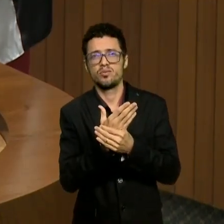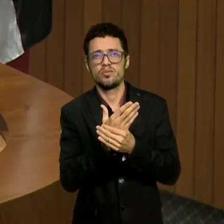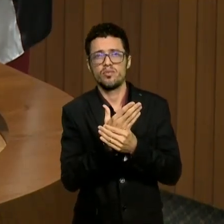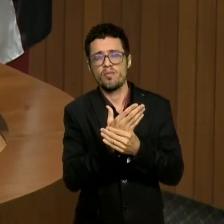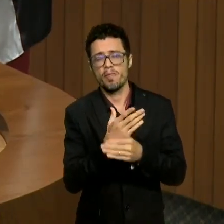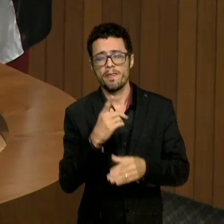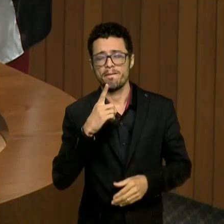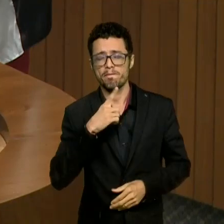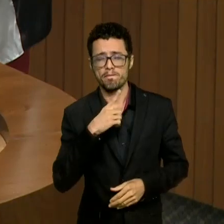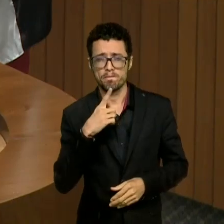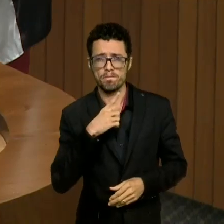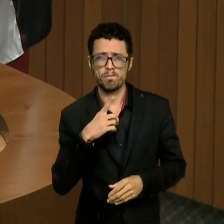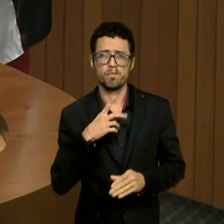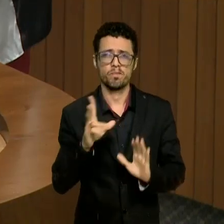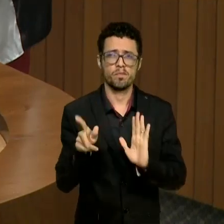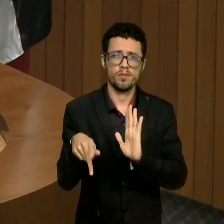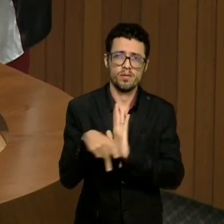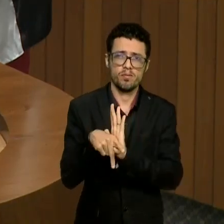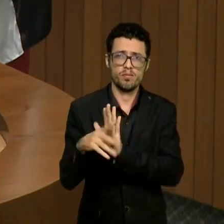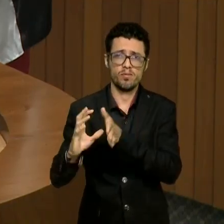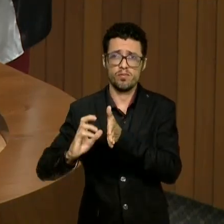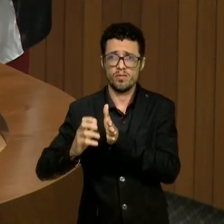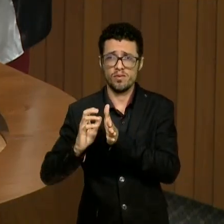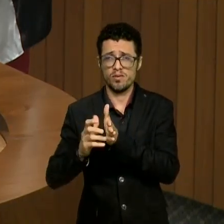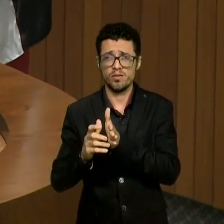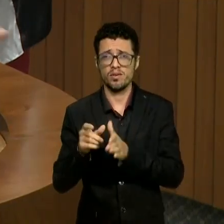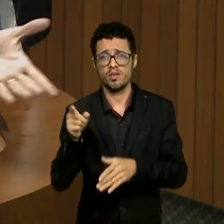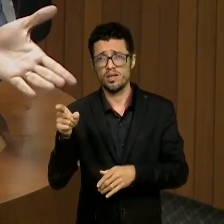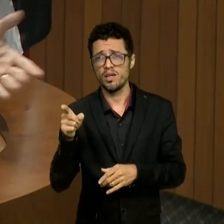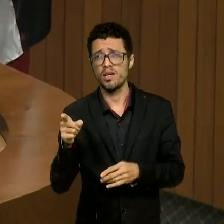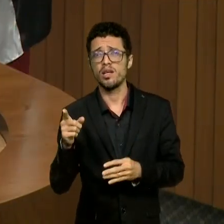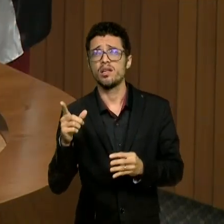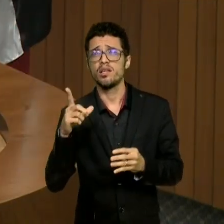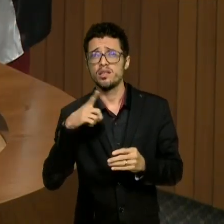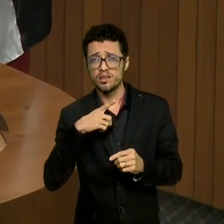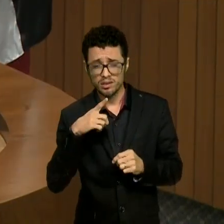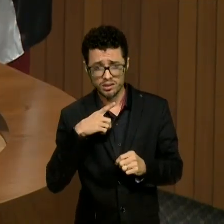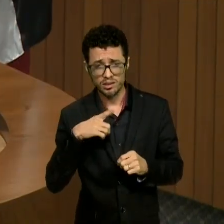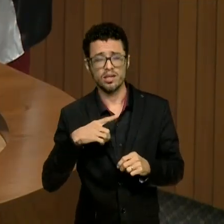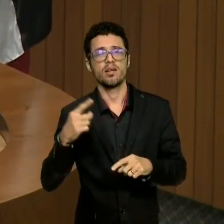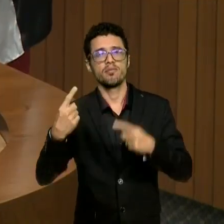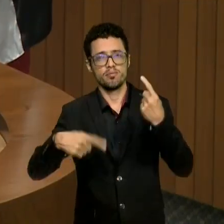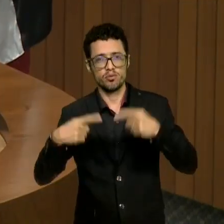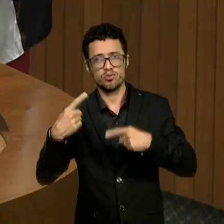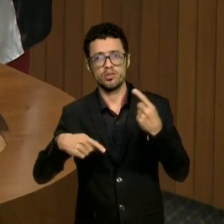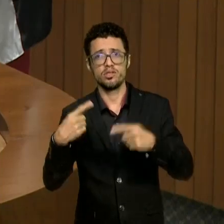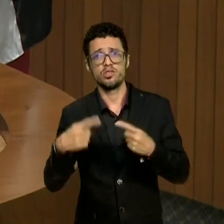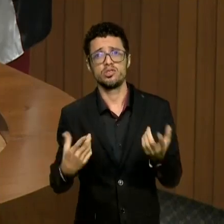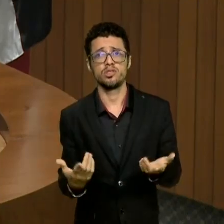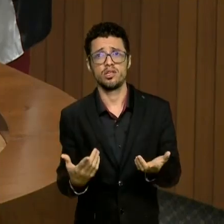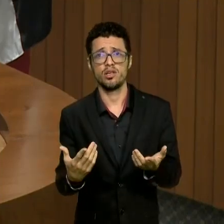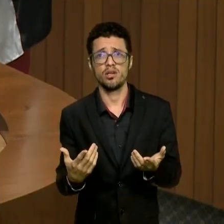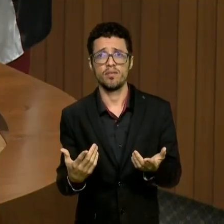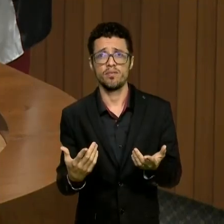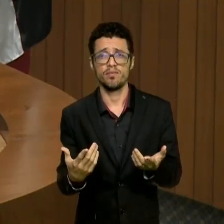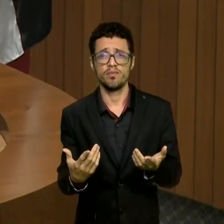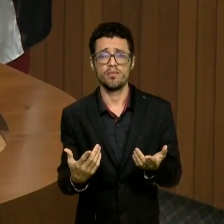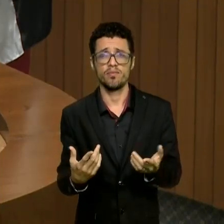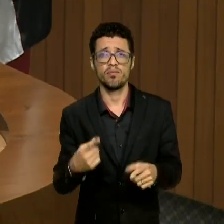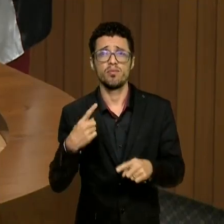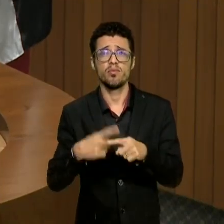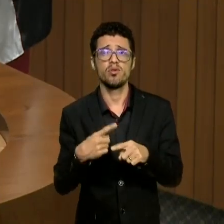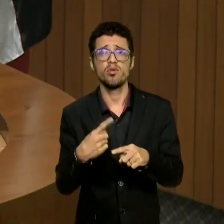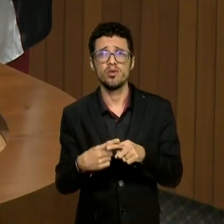qual ele fazia parte, ele está exercendo política quando ele não se dá para o suspeito. Ou seja, ele comete crime